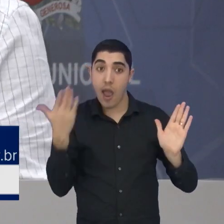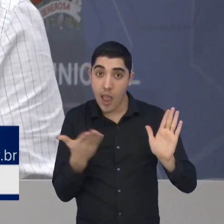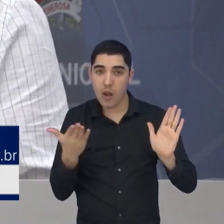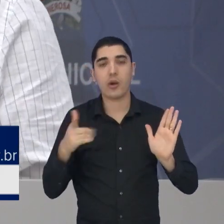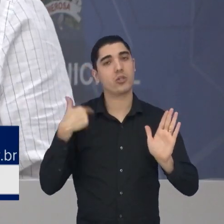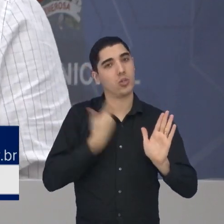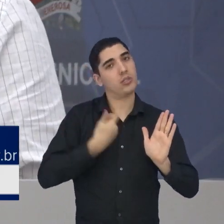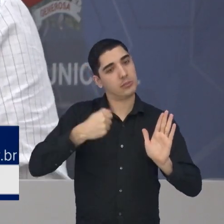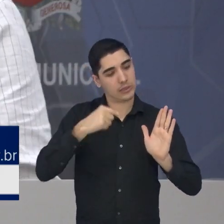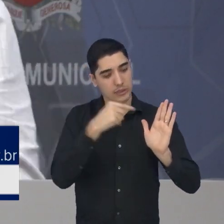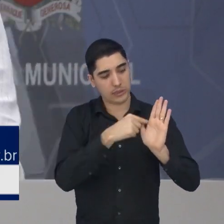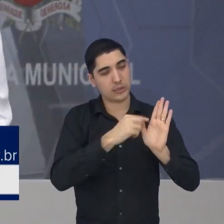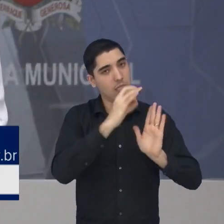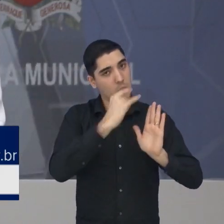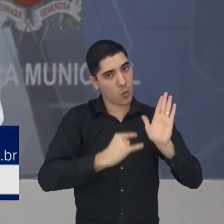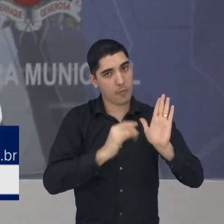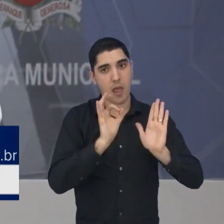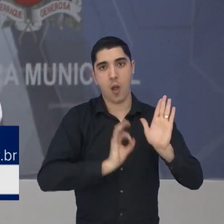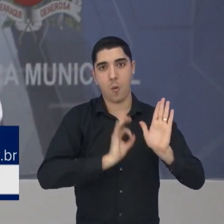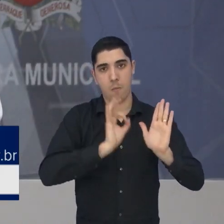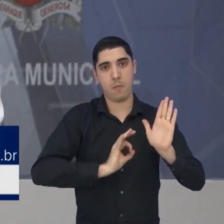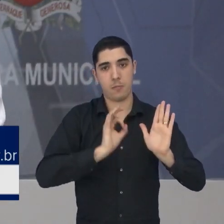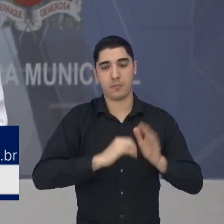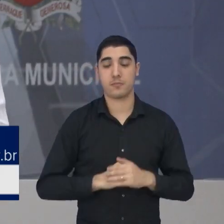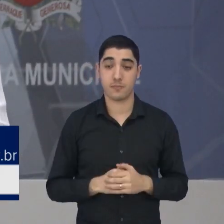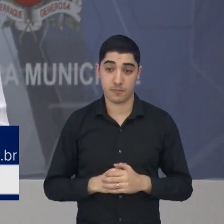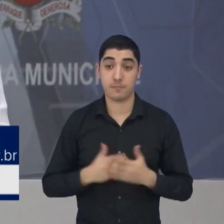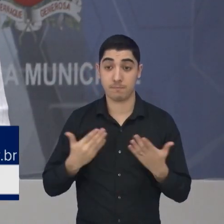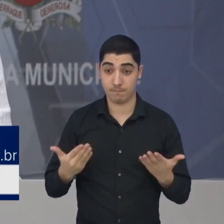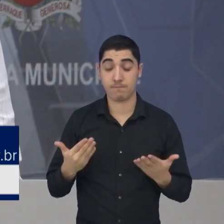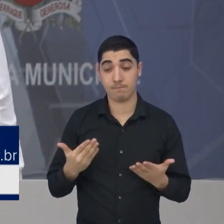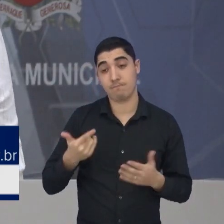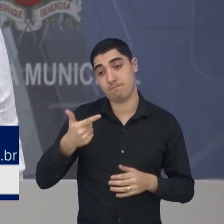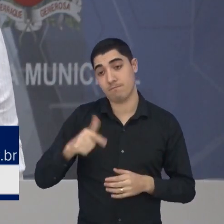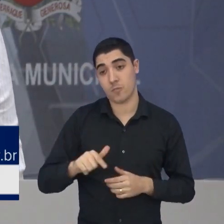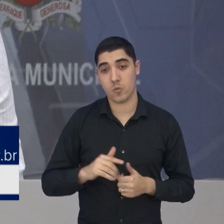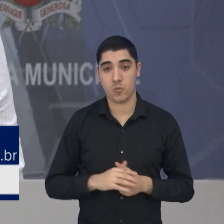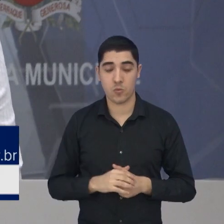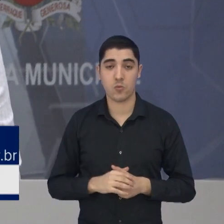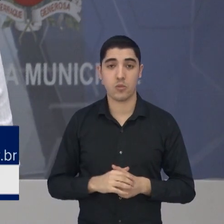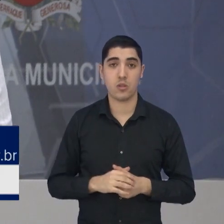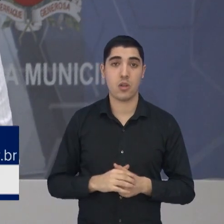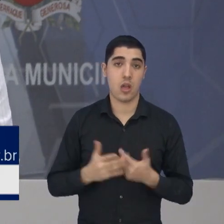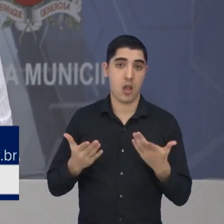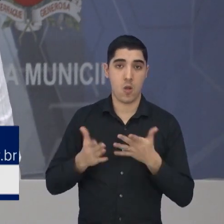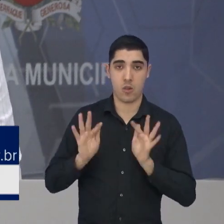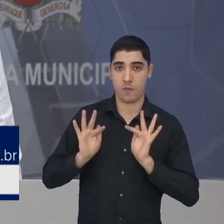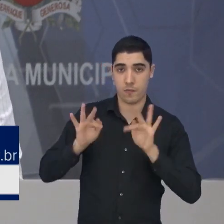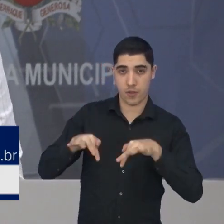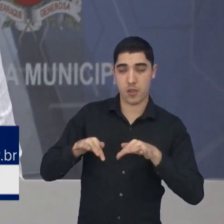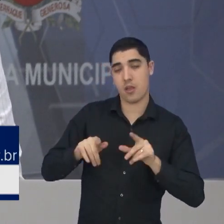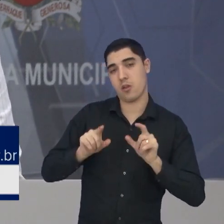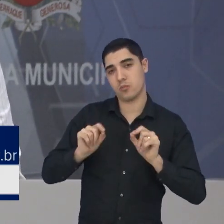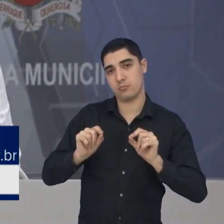fazer essa correção aqui na casa. E mais uma vez, para encerrar,